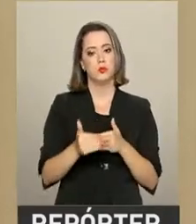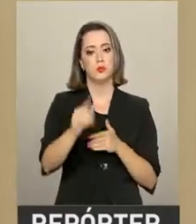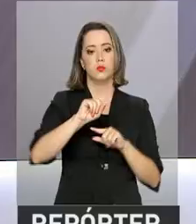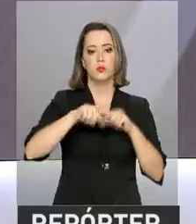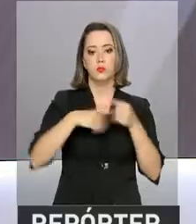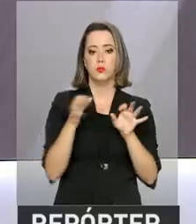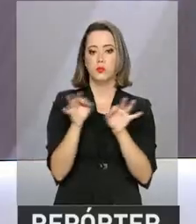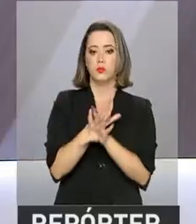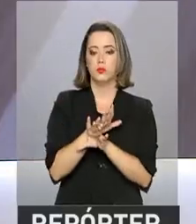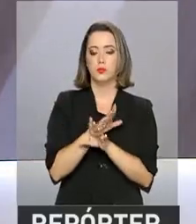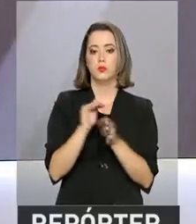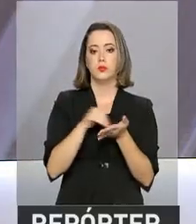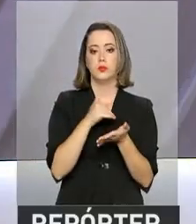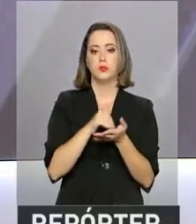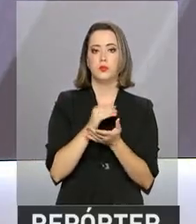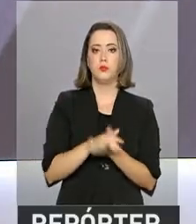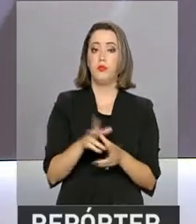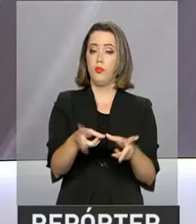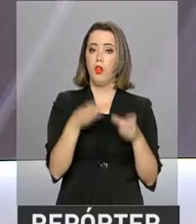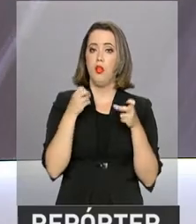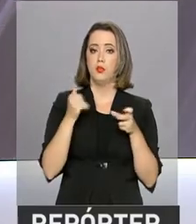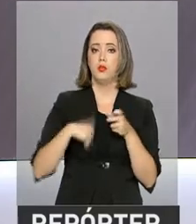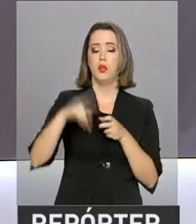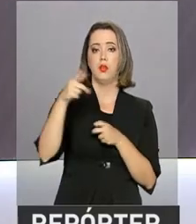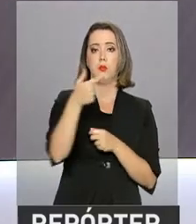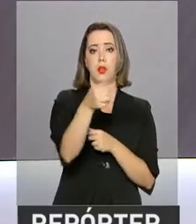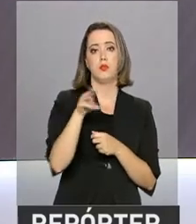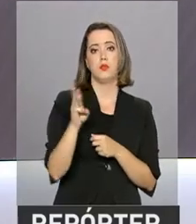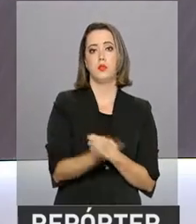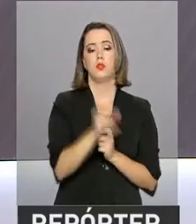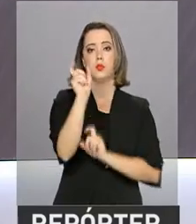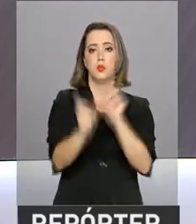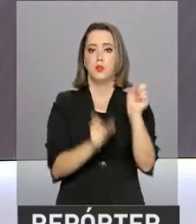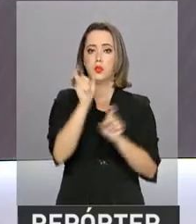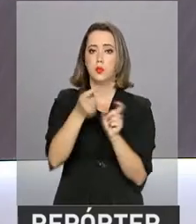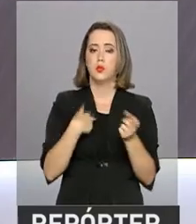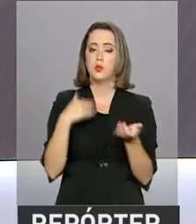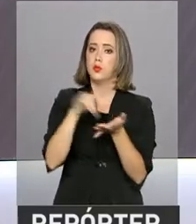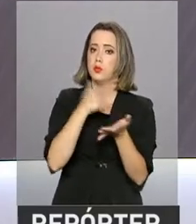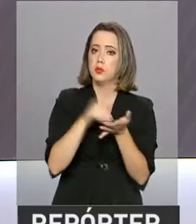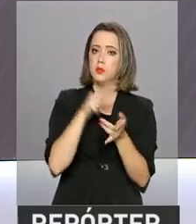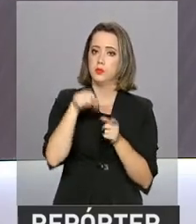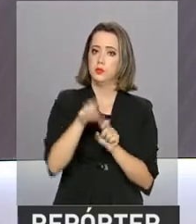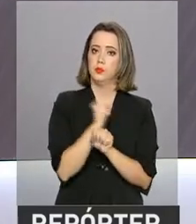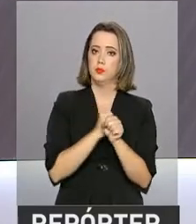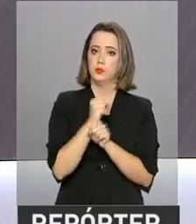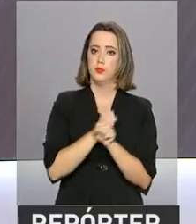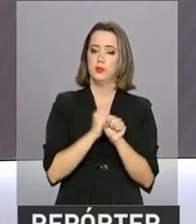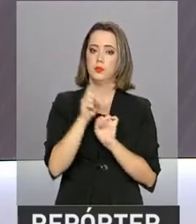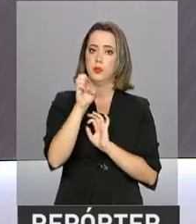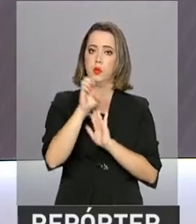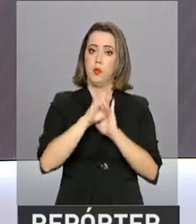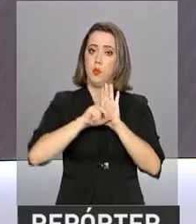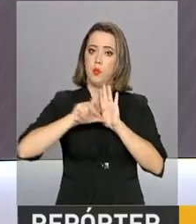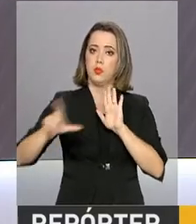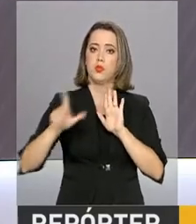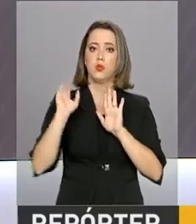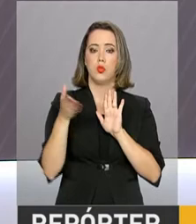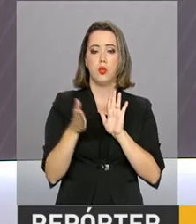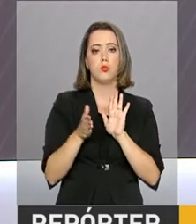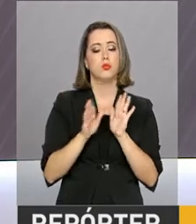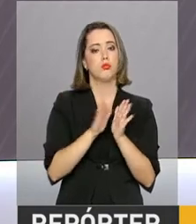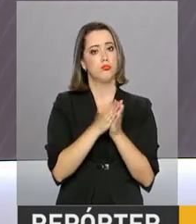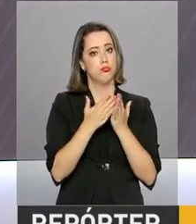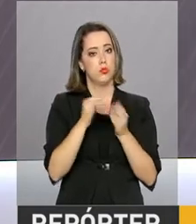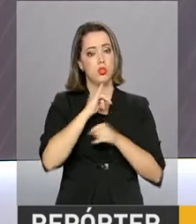pós-inscrição. A expectativa é que mais de 7 milhões de estudantes façam a inscrição este ano. O edital está na